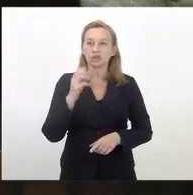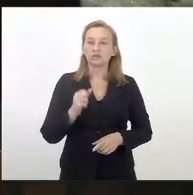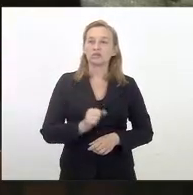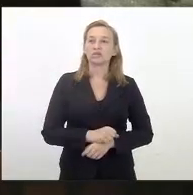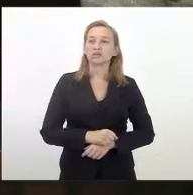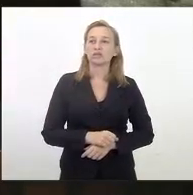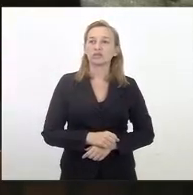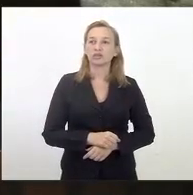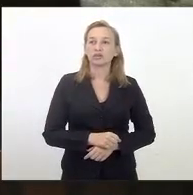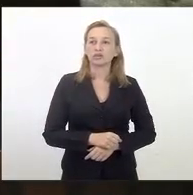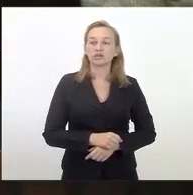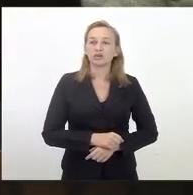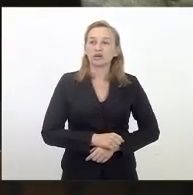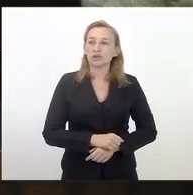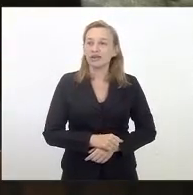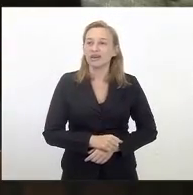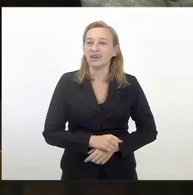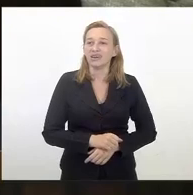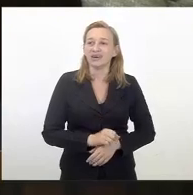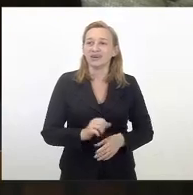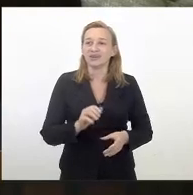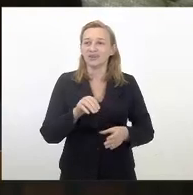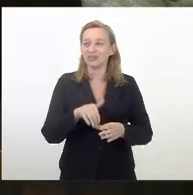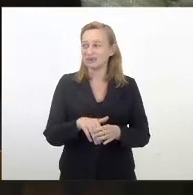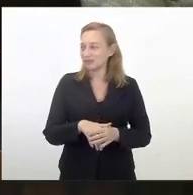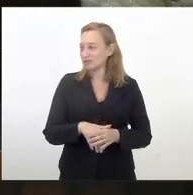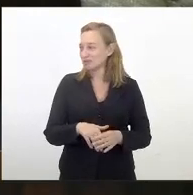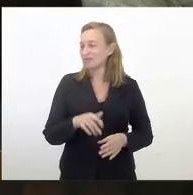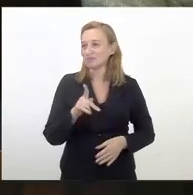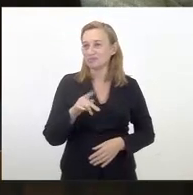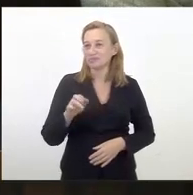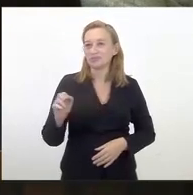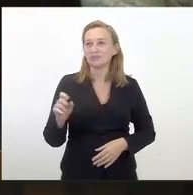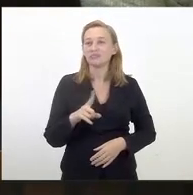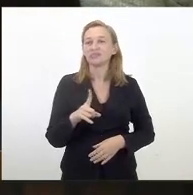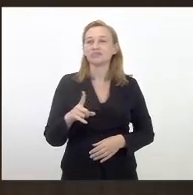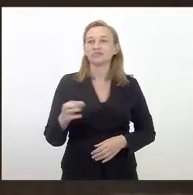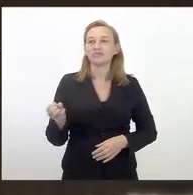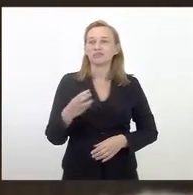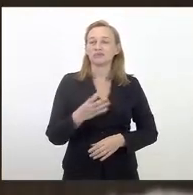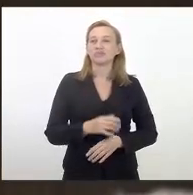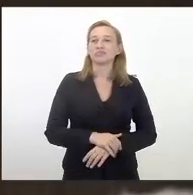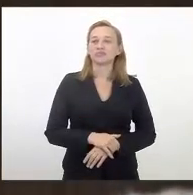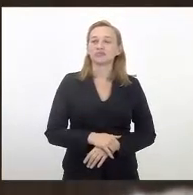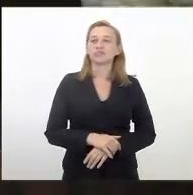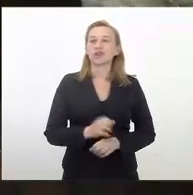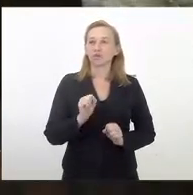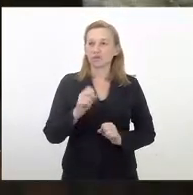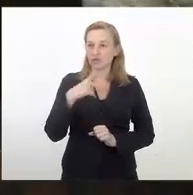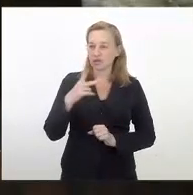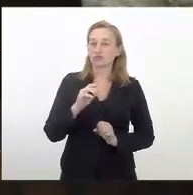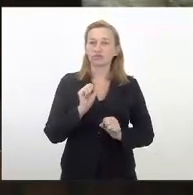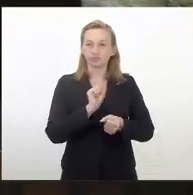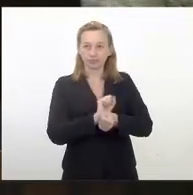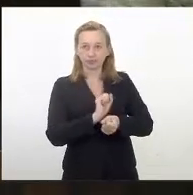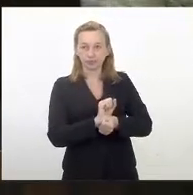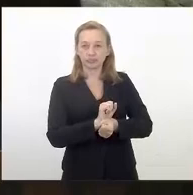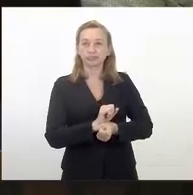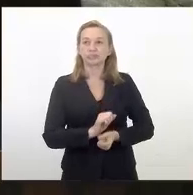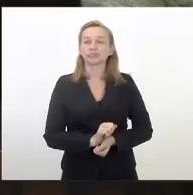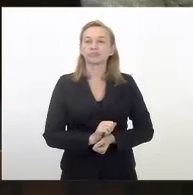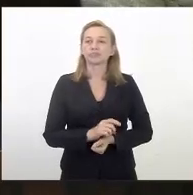com habilitação abstenção do novo posso fazer uma declaração de voto seu presidente já já antes porém